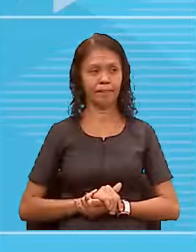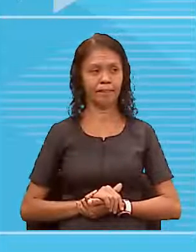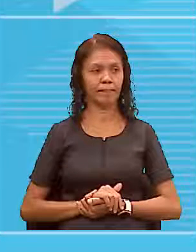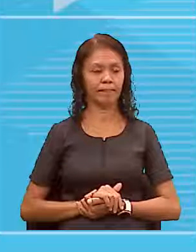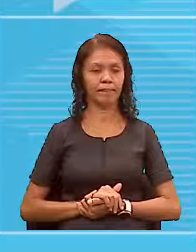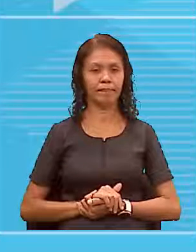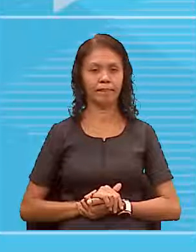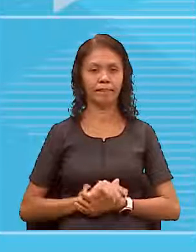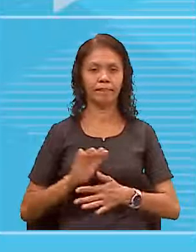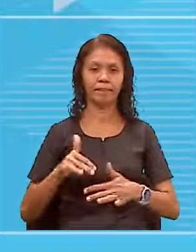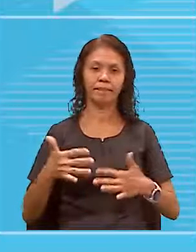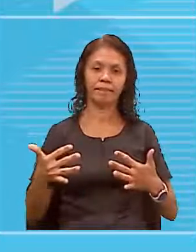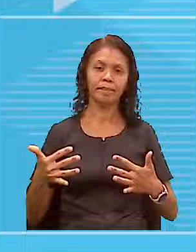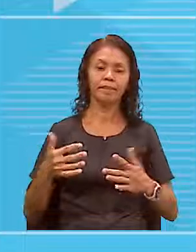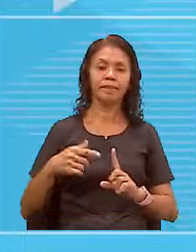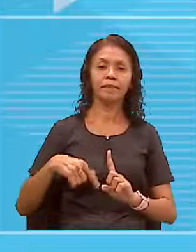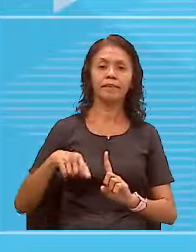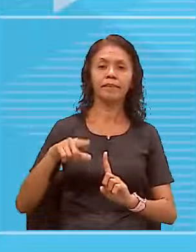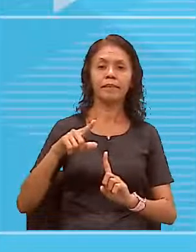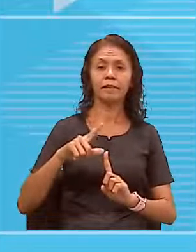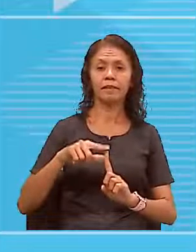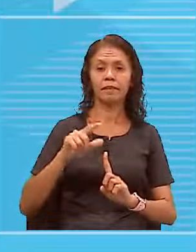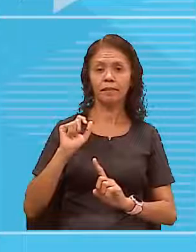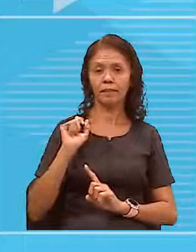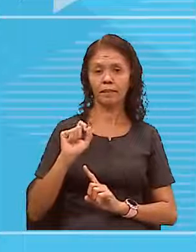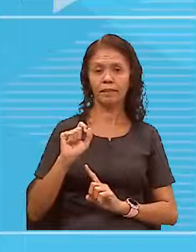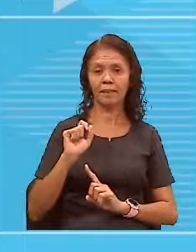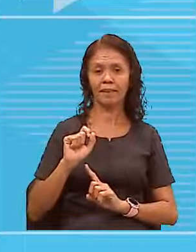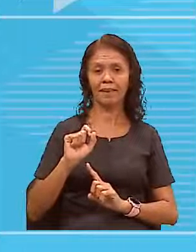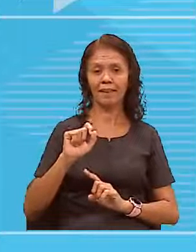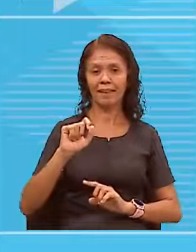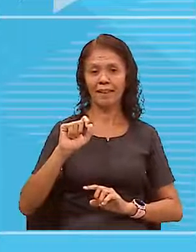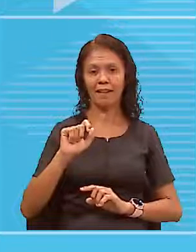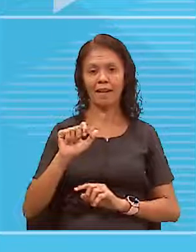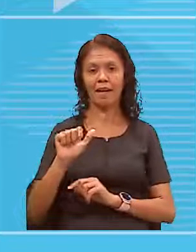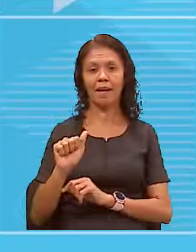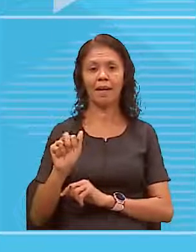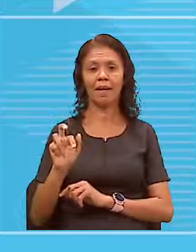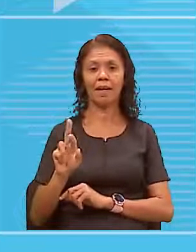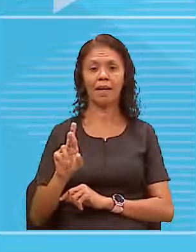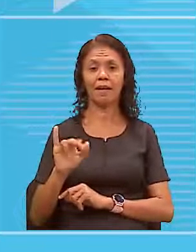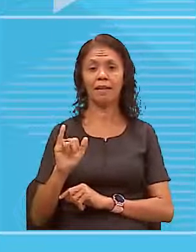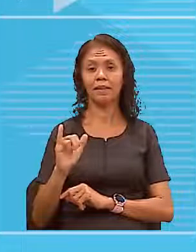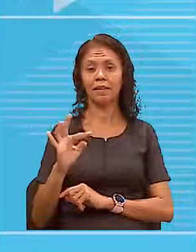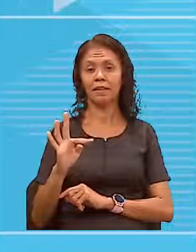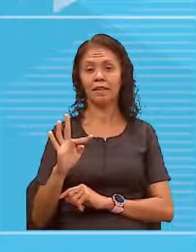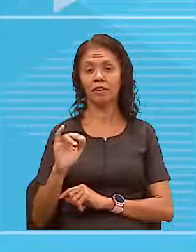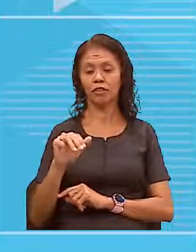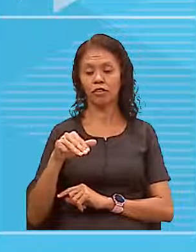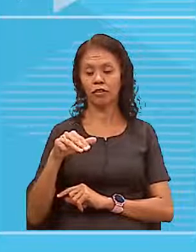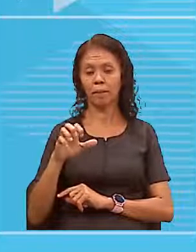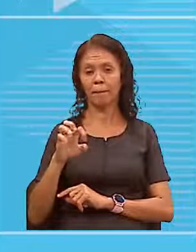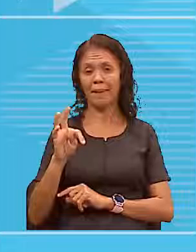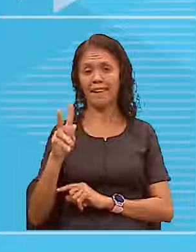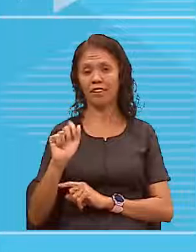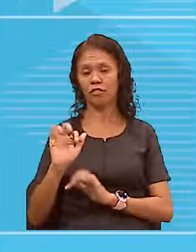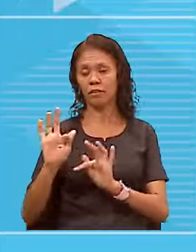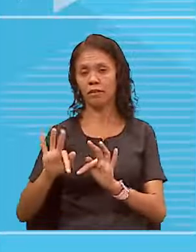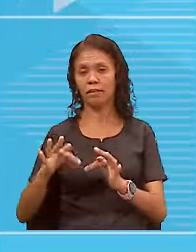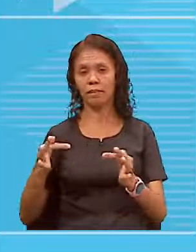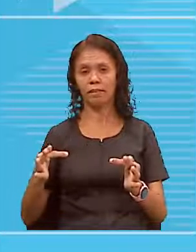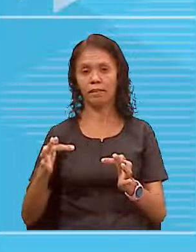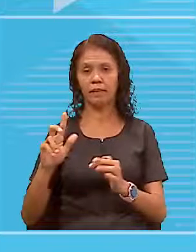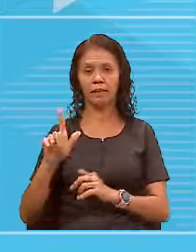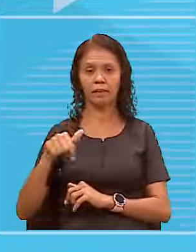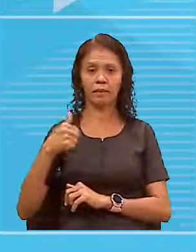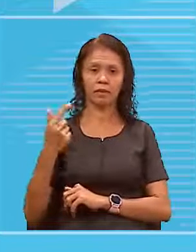é forma aritmética simples, certo? De forma da aritmética simples. Eu acredito que